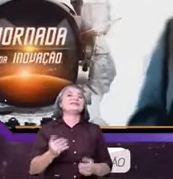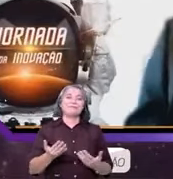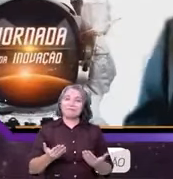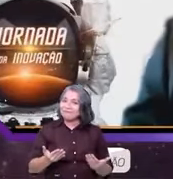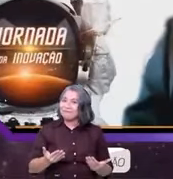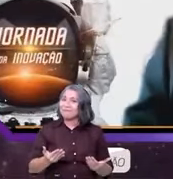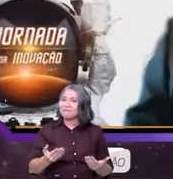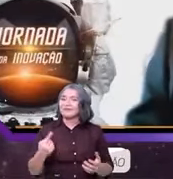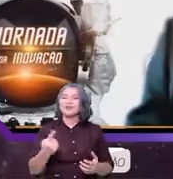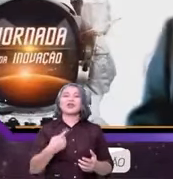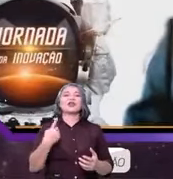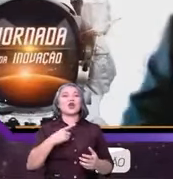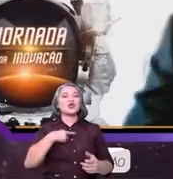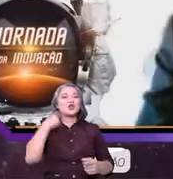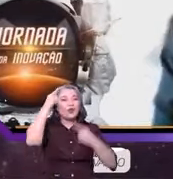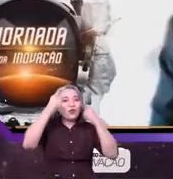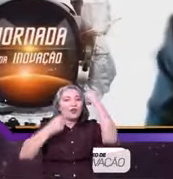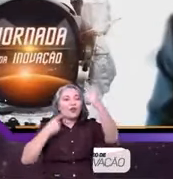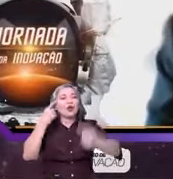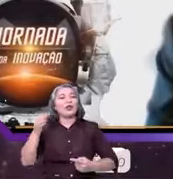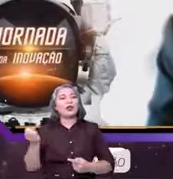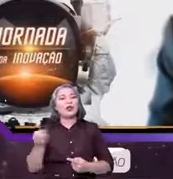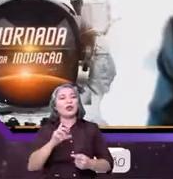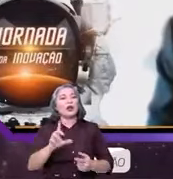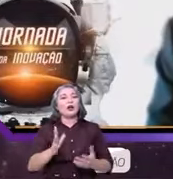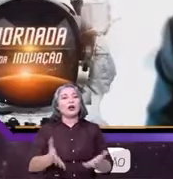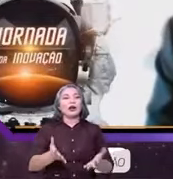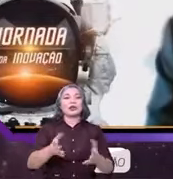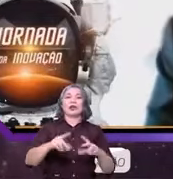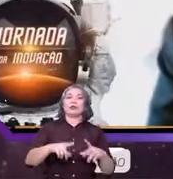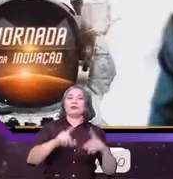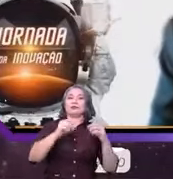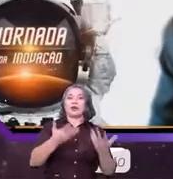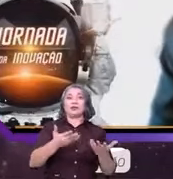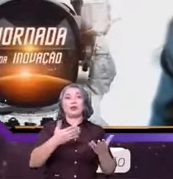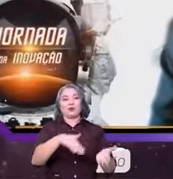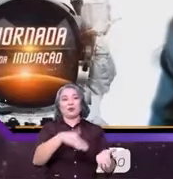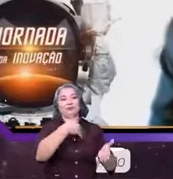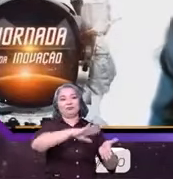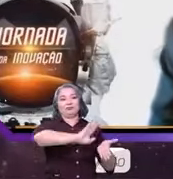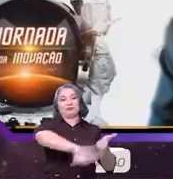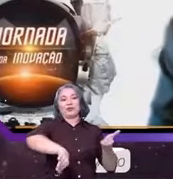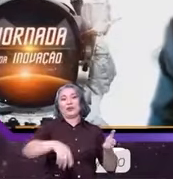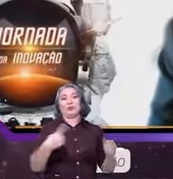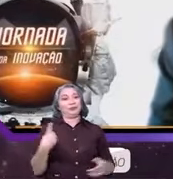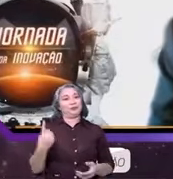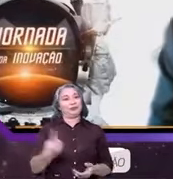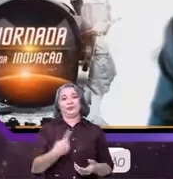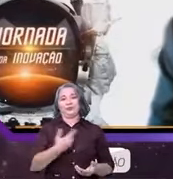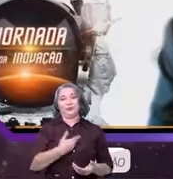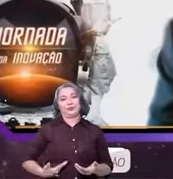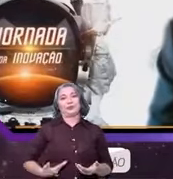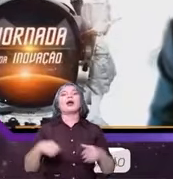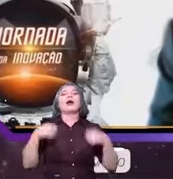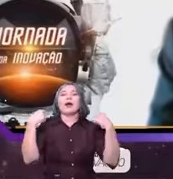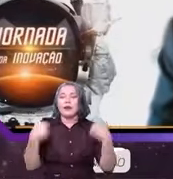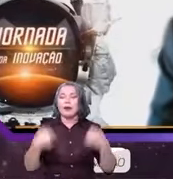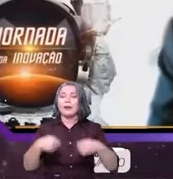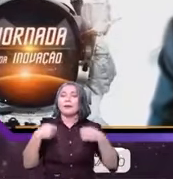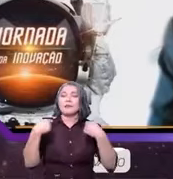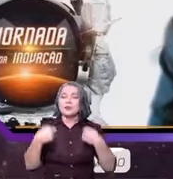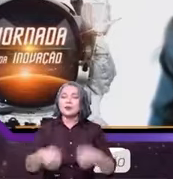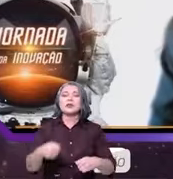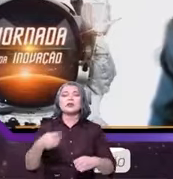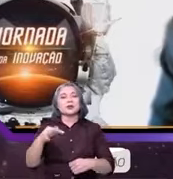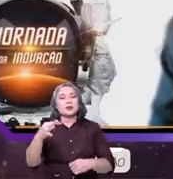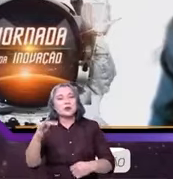Se nós não nos reinventarmos, mais hora, menos hora, vão se livrar da gente. Então, a inovação ela é necessária e